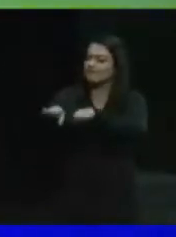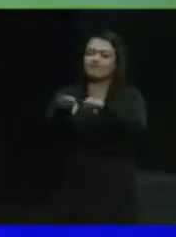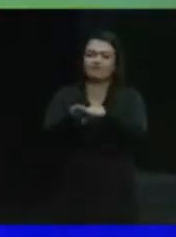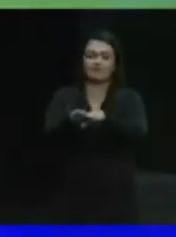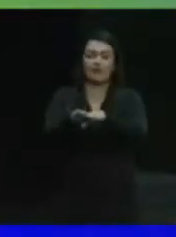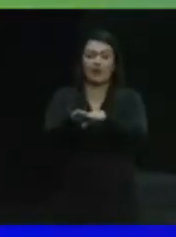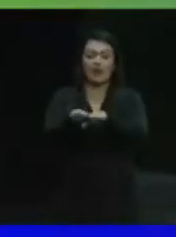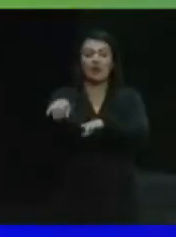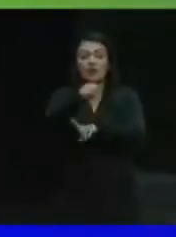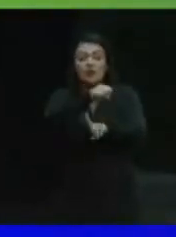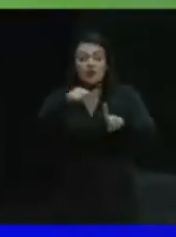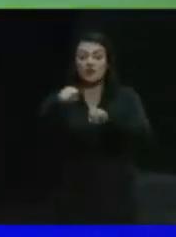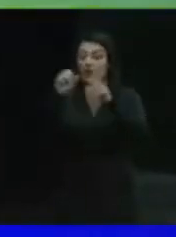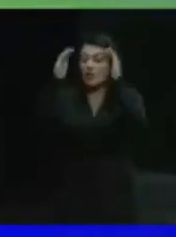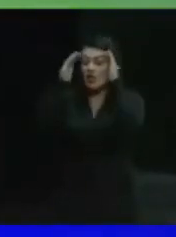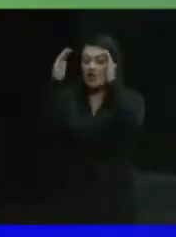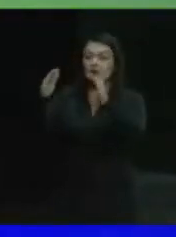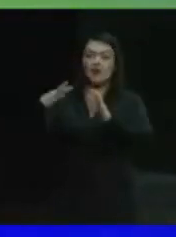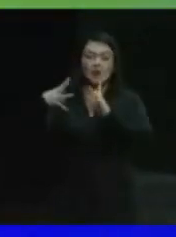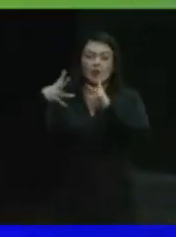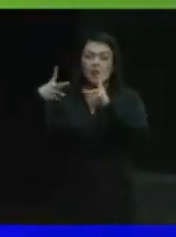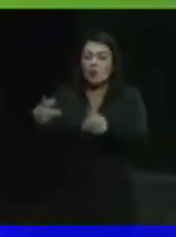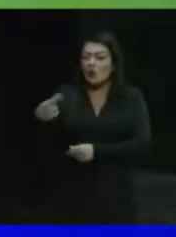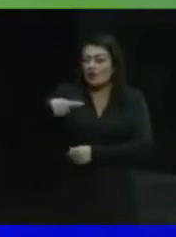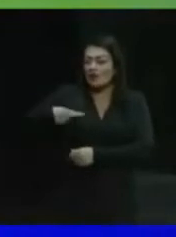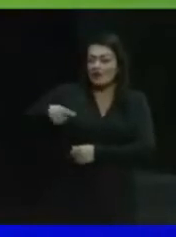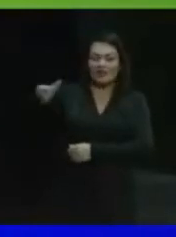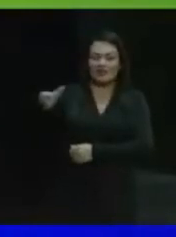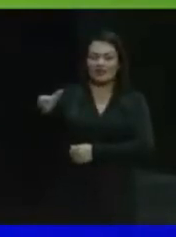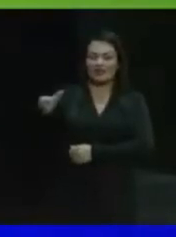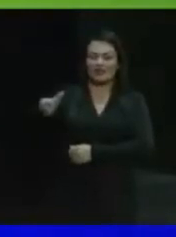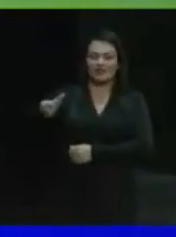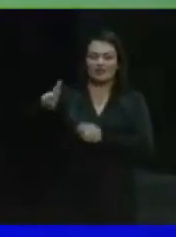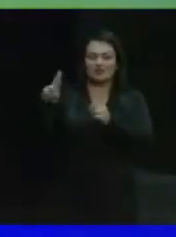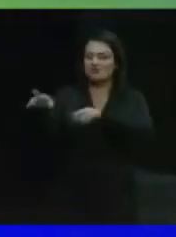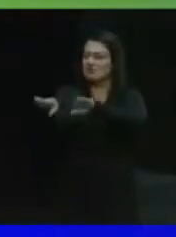que respeite todas as crenças e religiões.